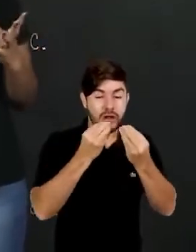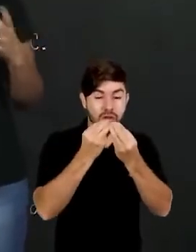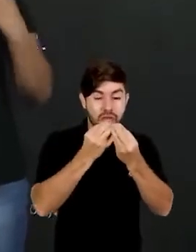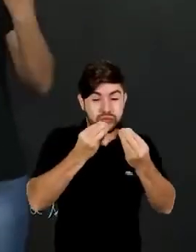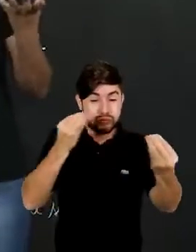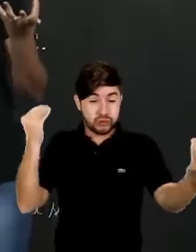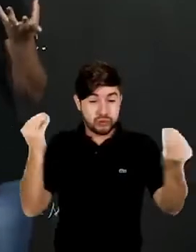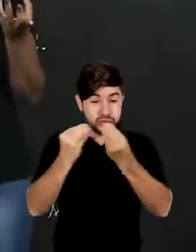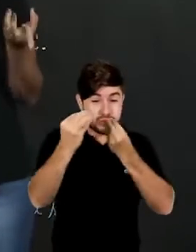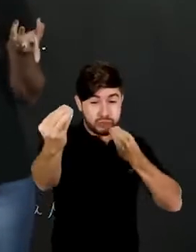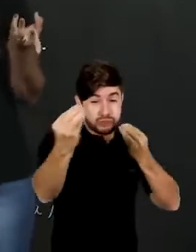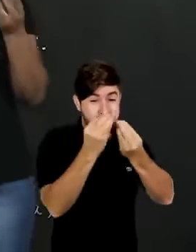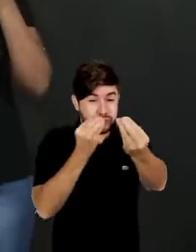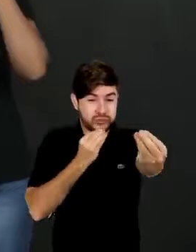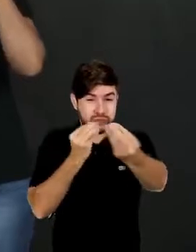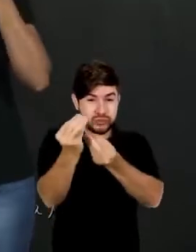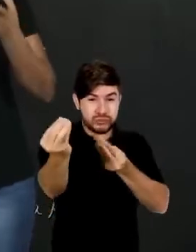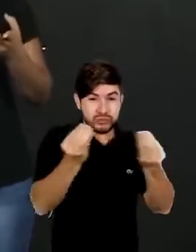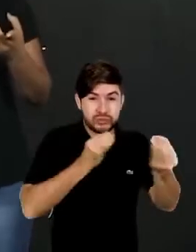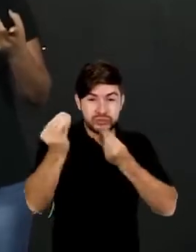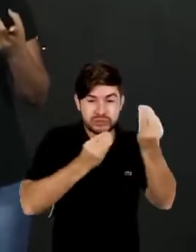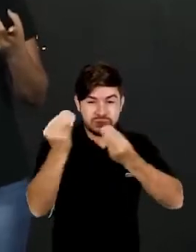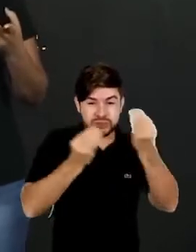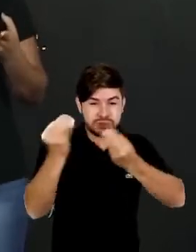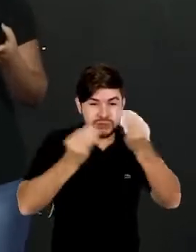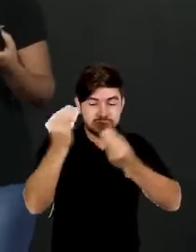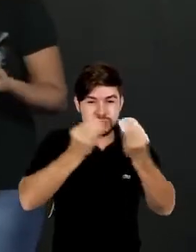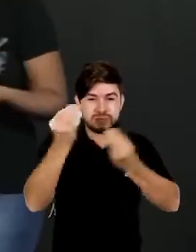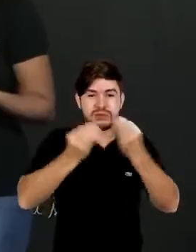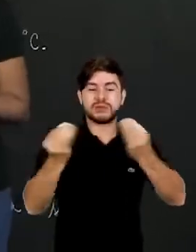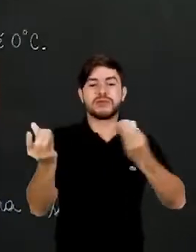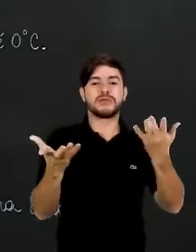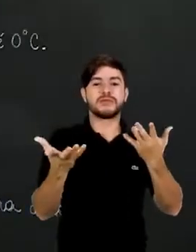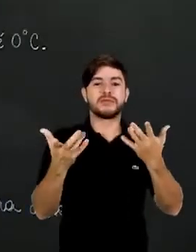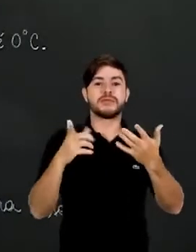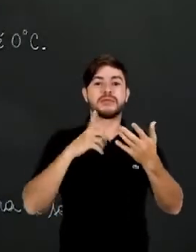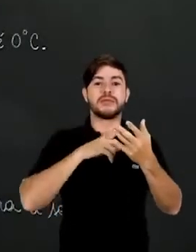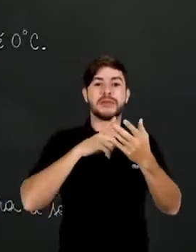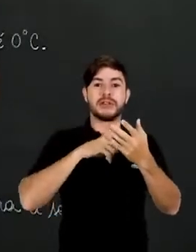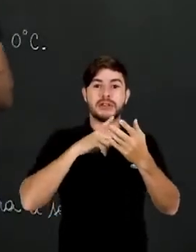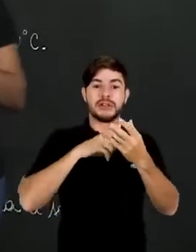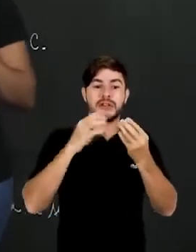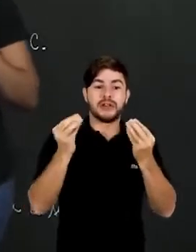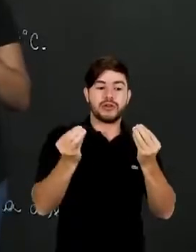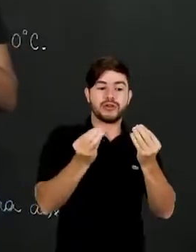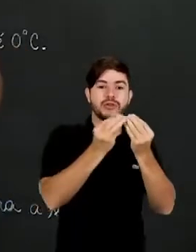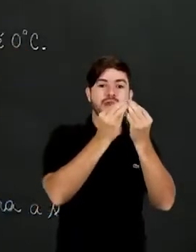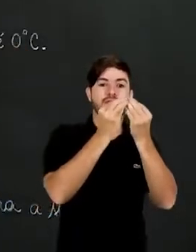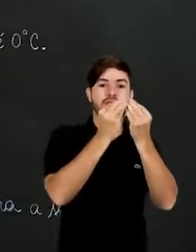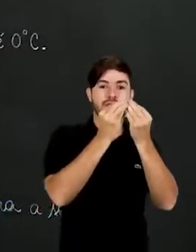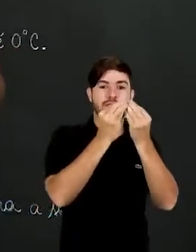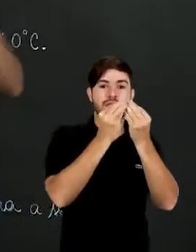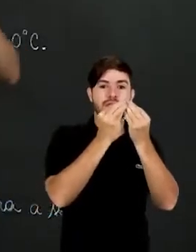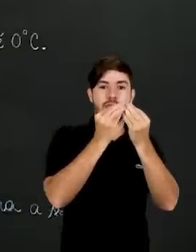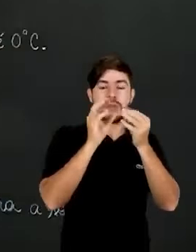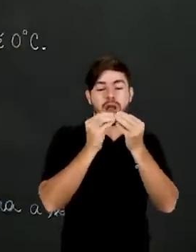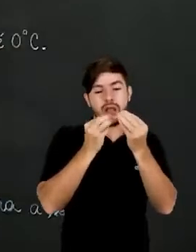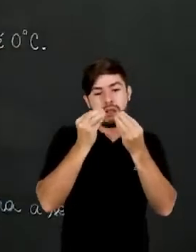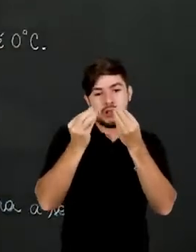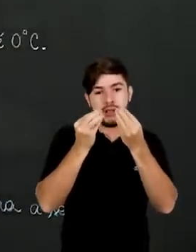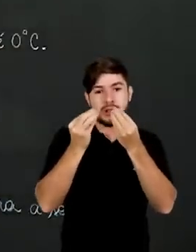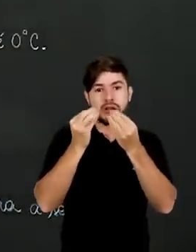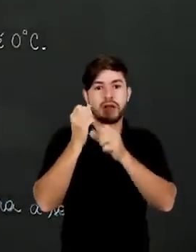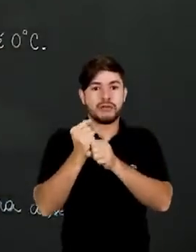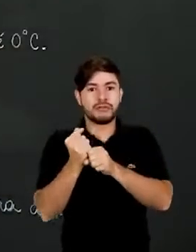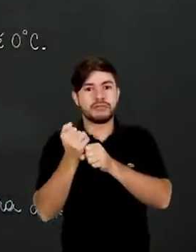elas é tanto, de tal forma que muitas vezes a gente sequer vê. Então eu tenho moléculas unidas, eu tenho moléculas mais dispersas e eu